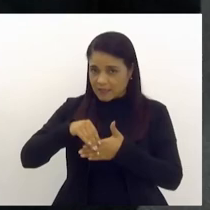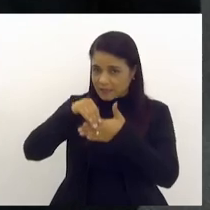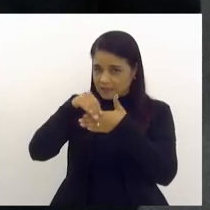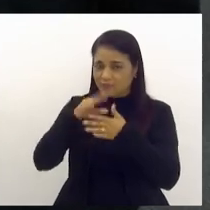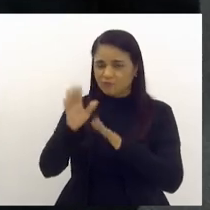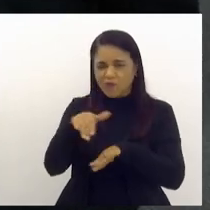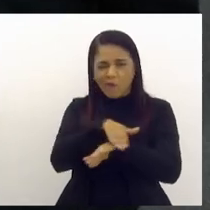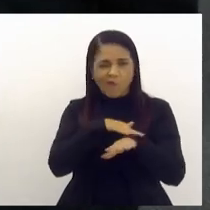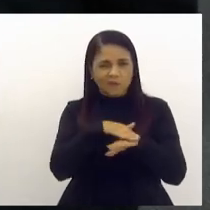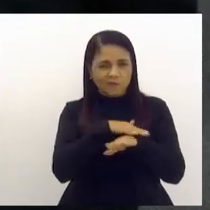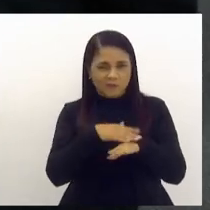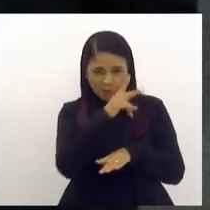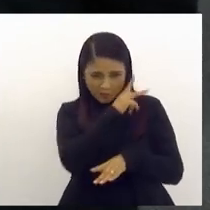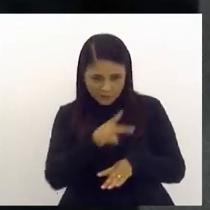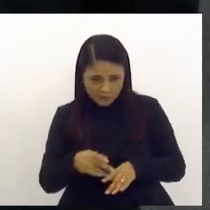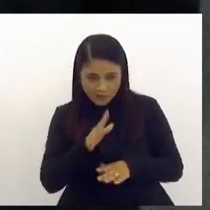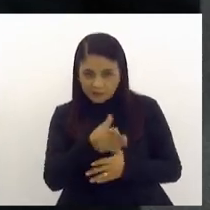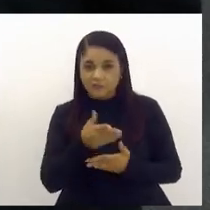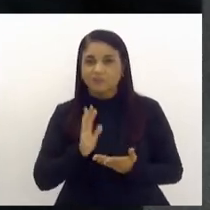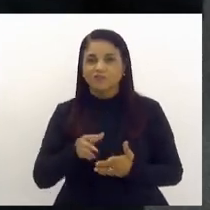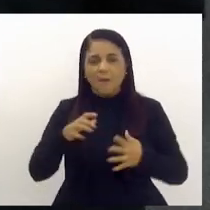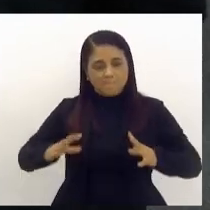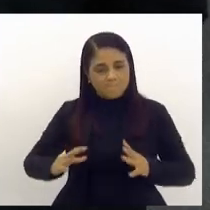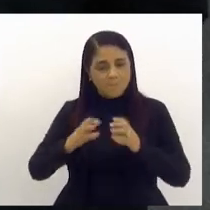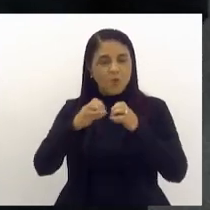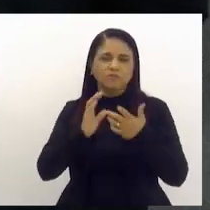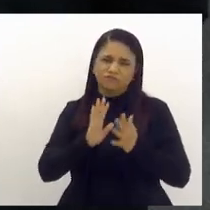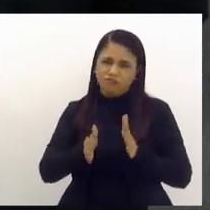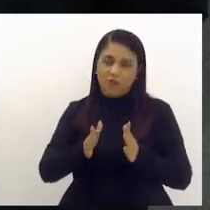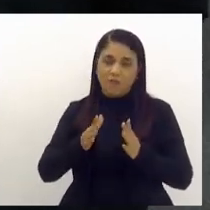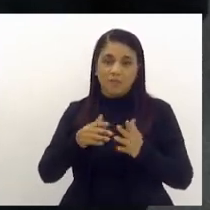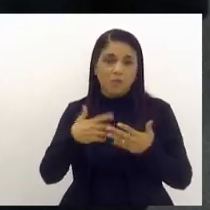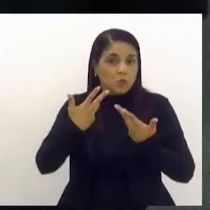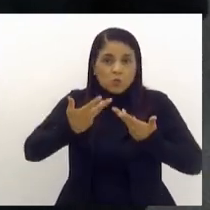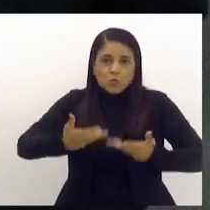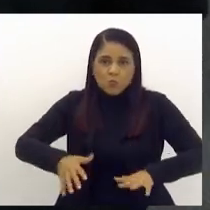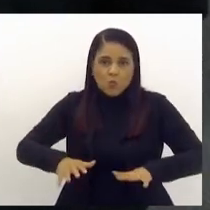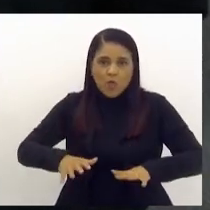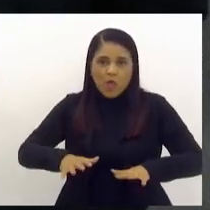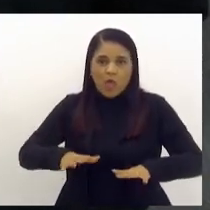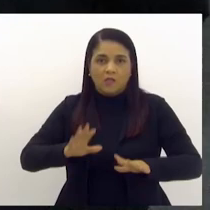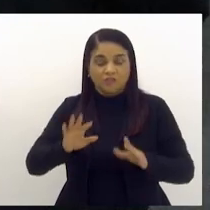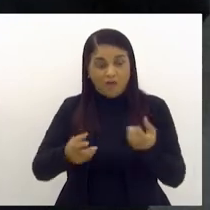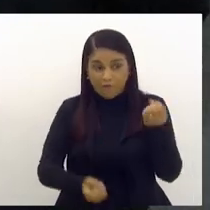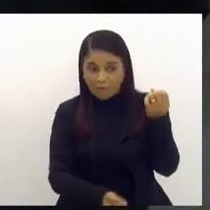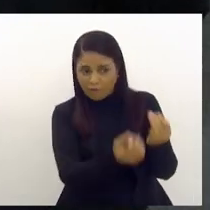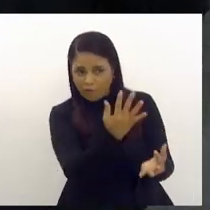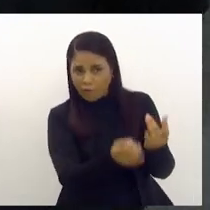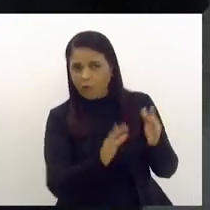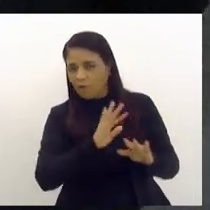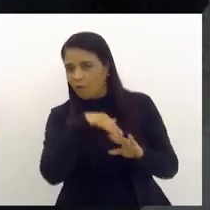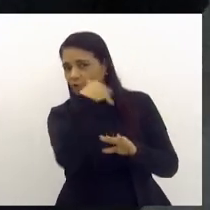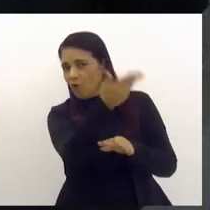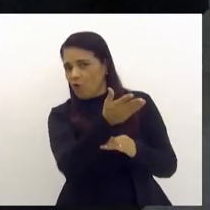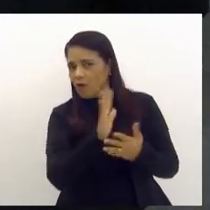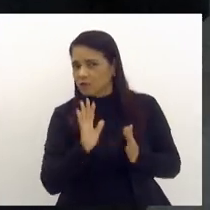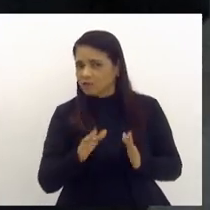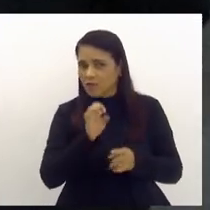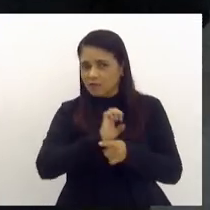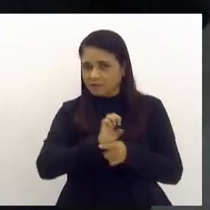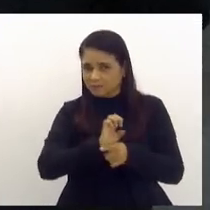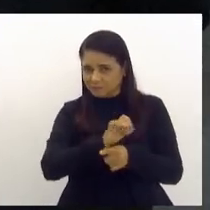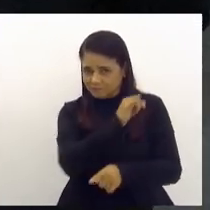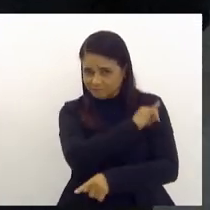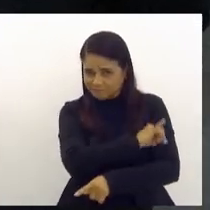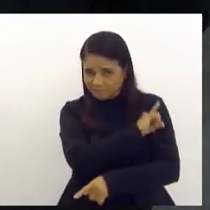Bacelar, a gente briga, mas a gente não quer que o circo pegue fogo, até porque já estão botando fogo no circo lá fora. Já estão botando fogo, a